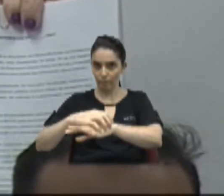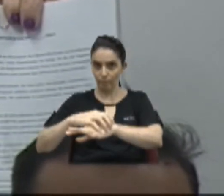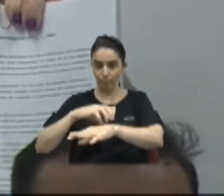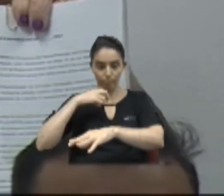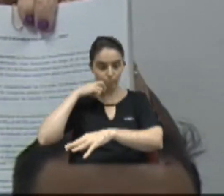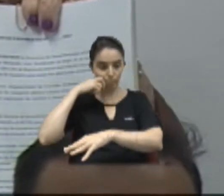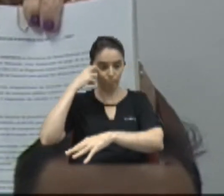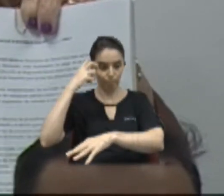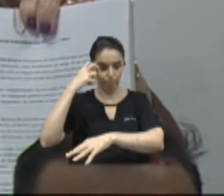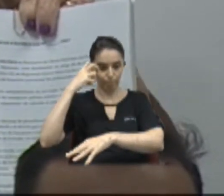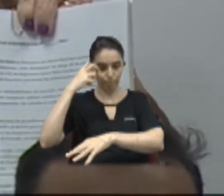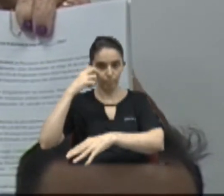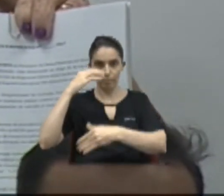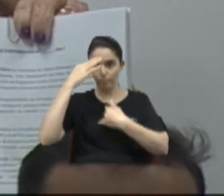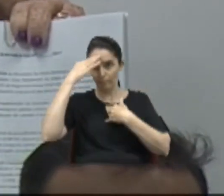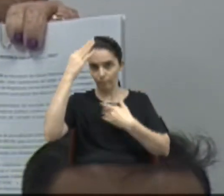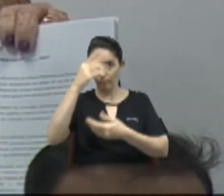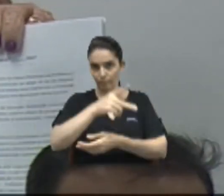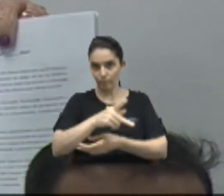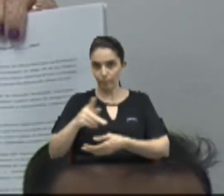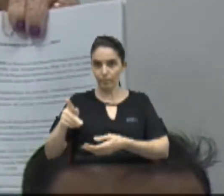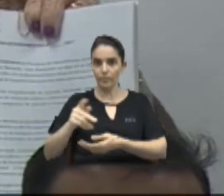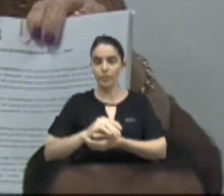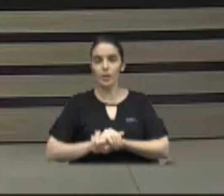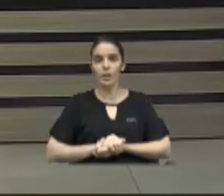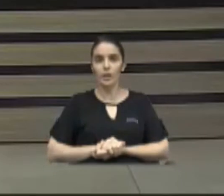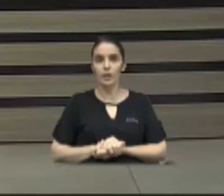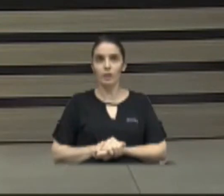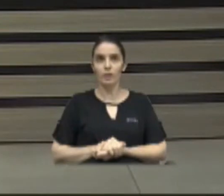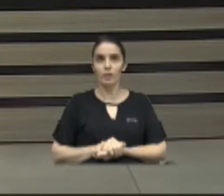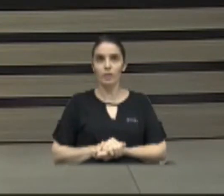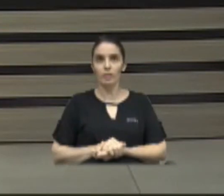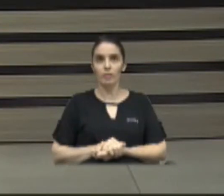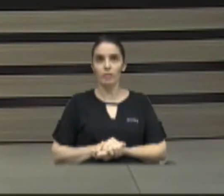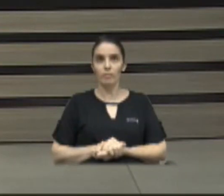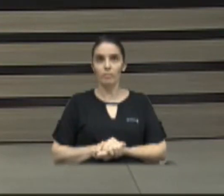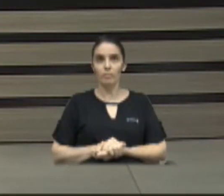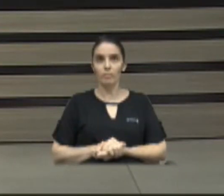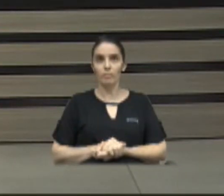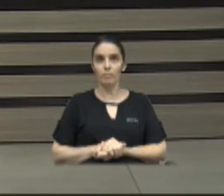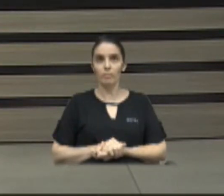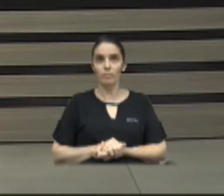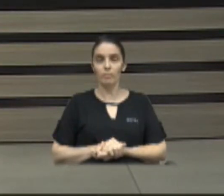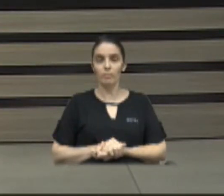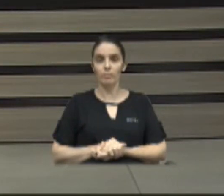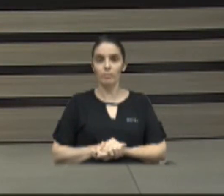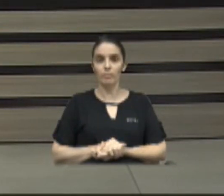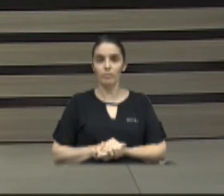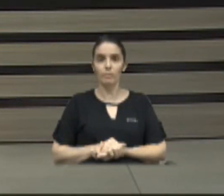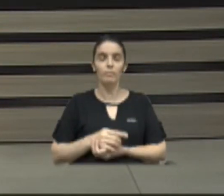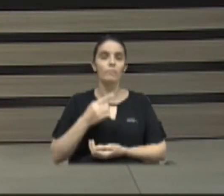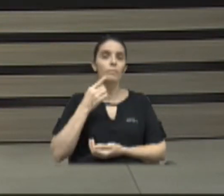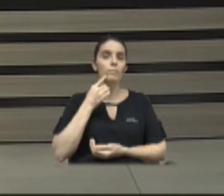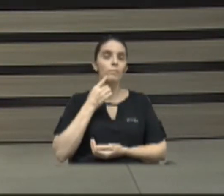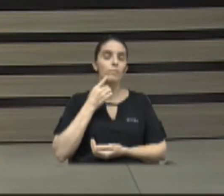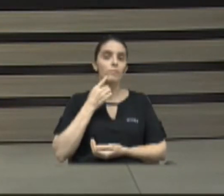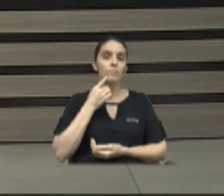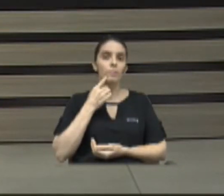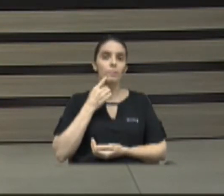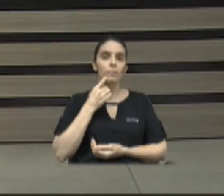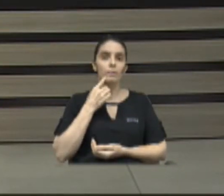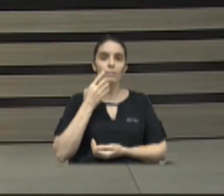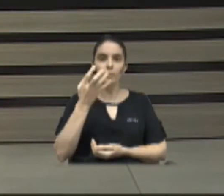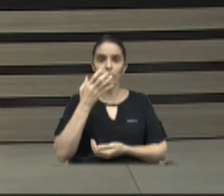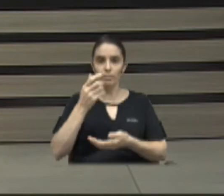vergonha. Muito obrigado, senhor presidente. A vereadora... Questão de ordem, senhor presidente. Questão de ordem, vereador Cleiton. Eu quero